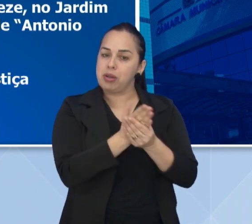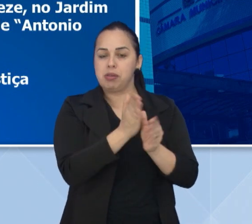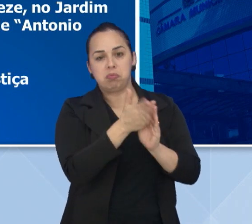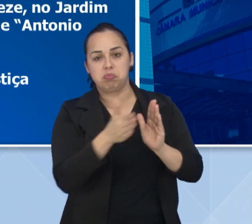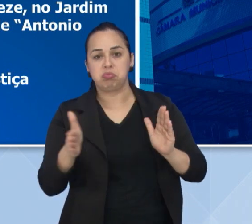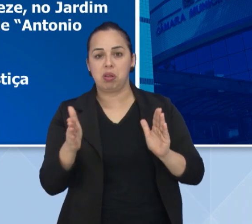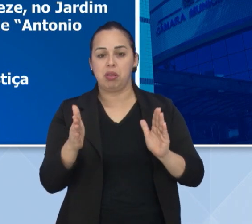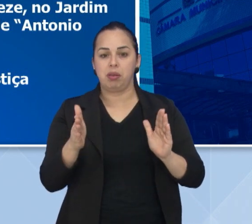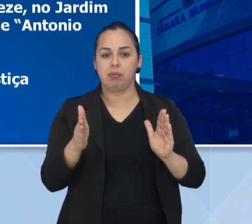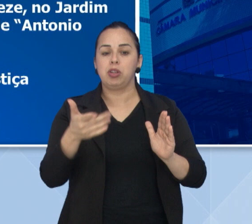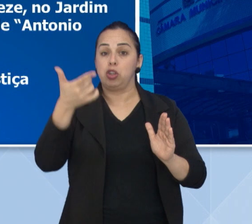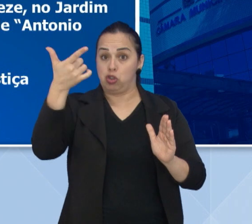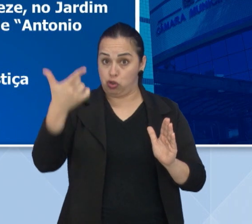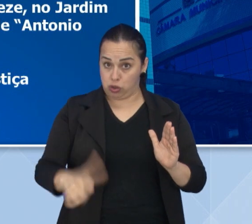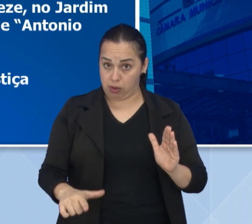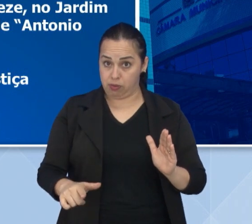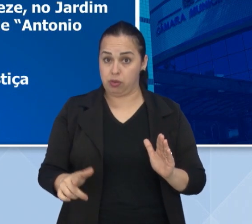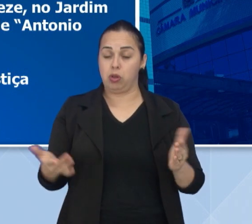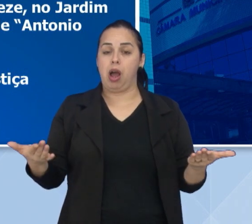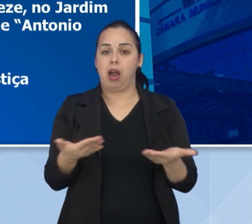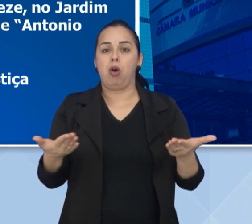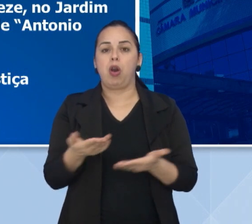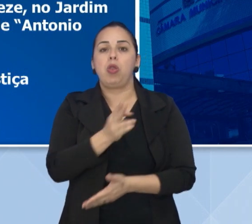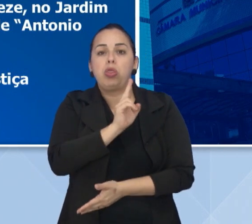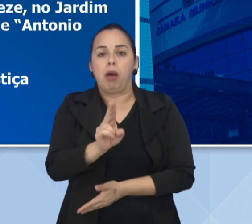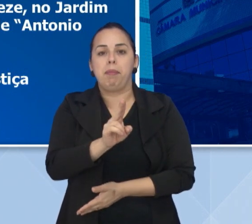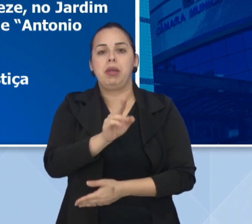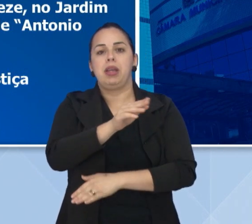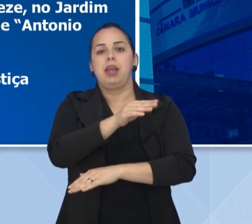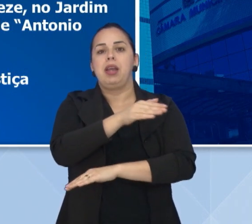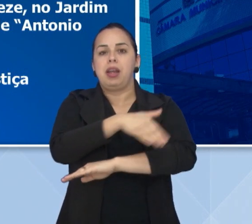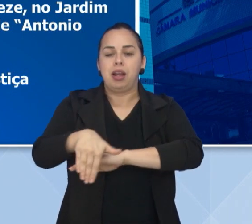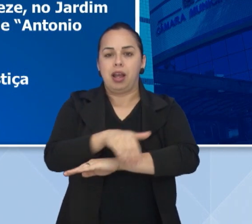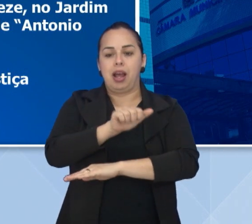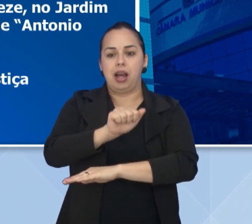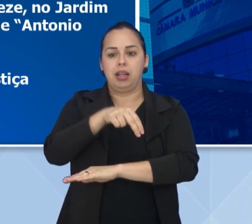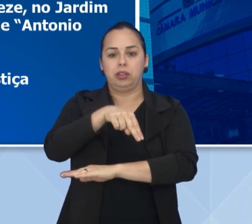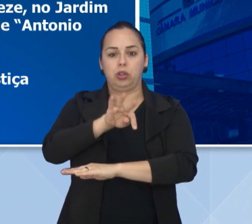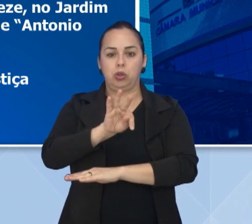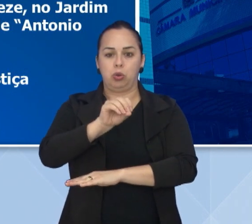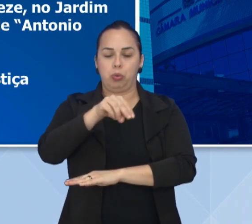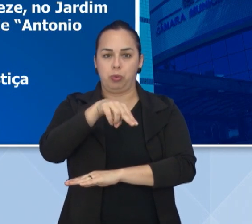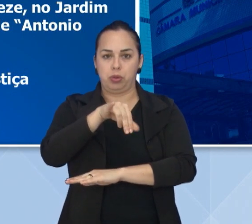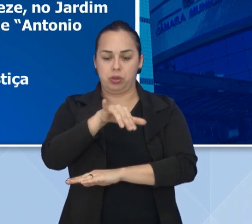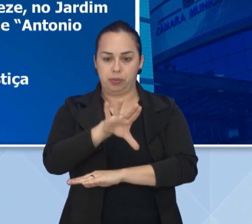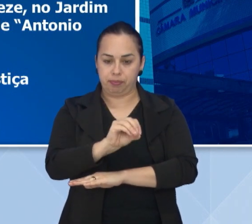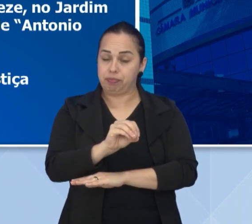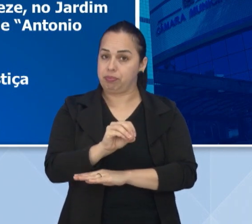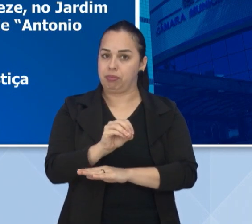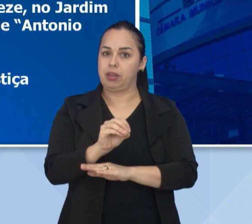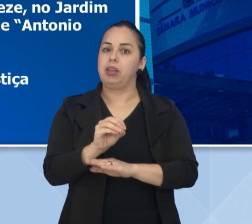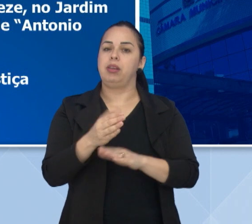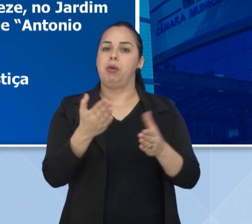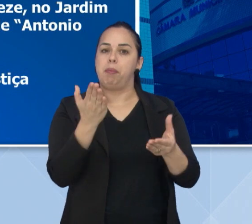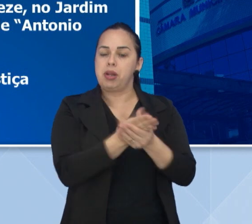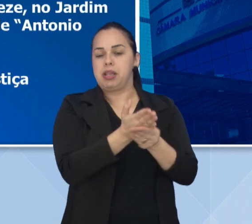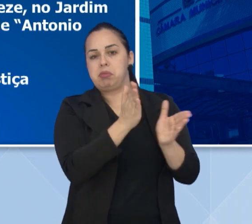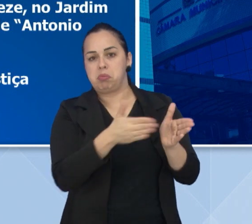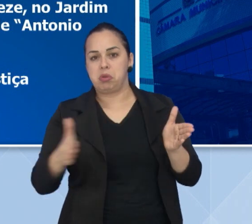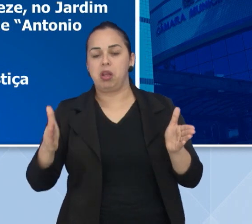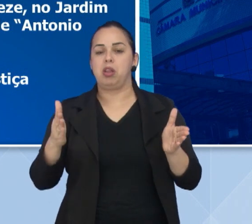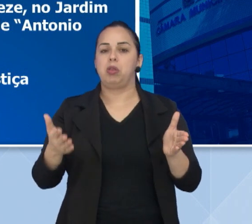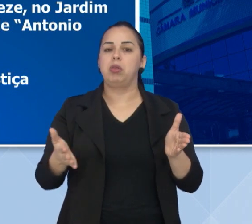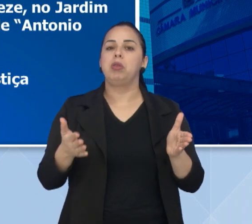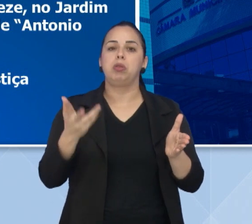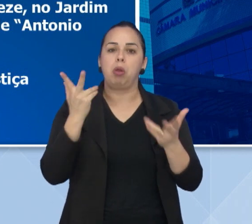repetindo, Antônio Guilherme de Abreu. Rito ordinário, Comissão